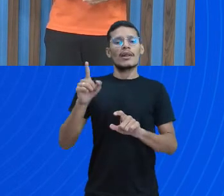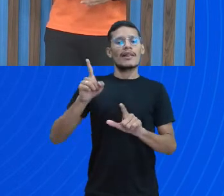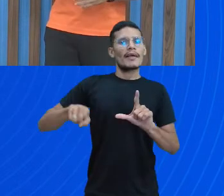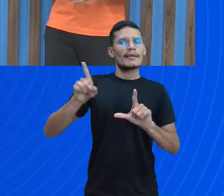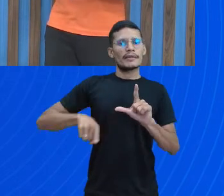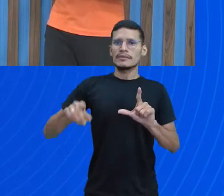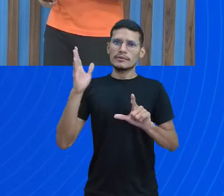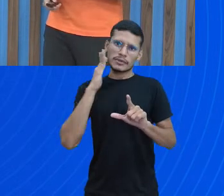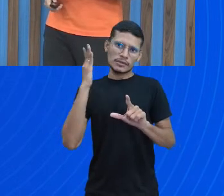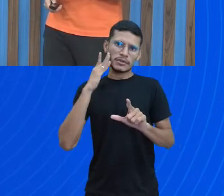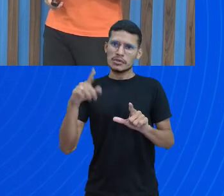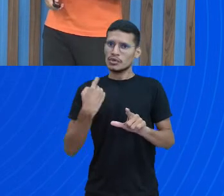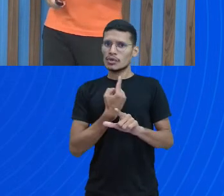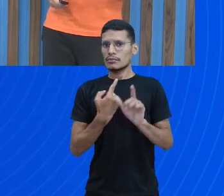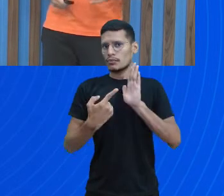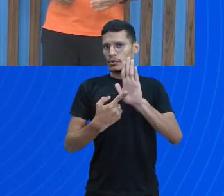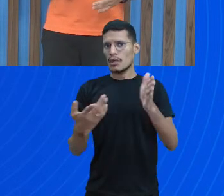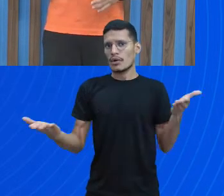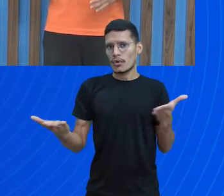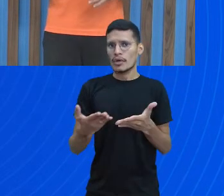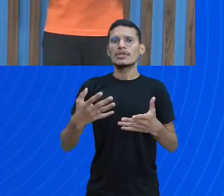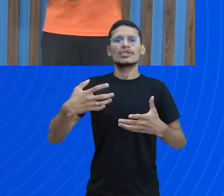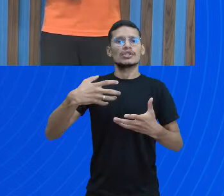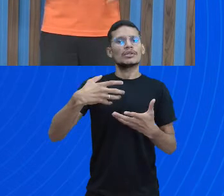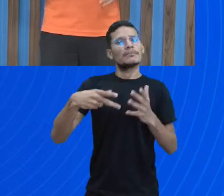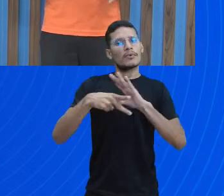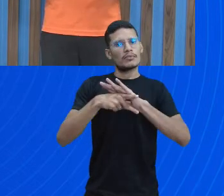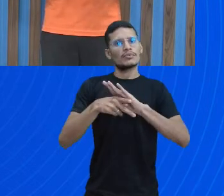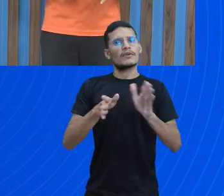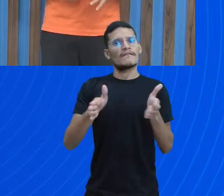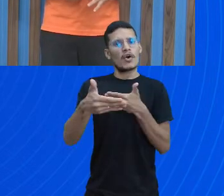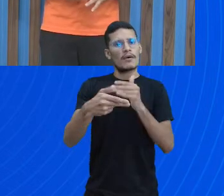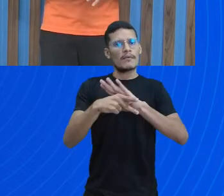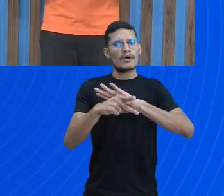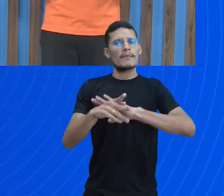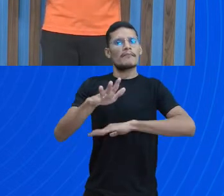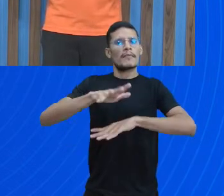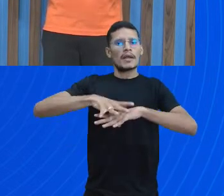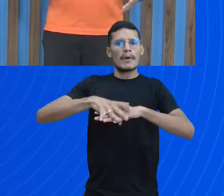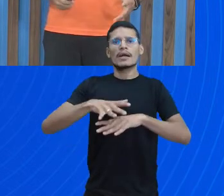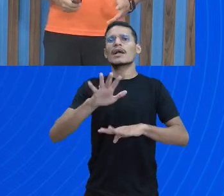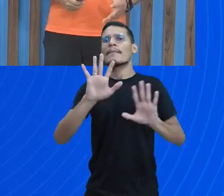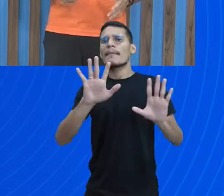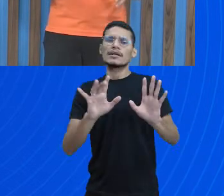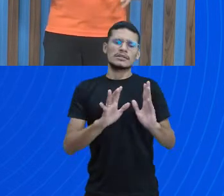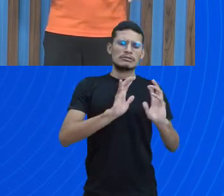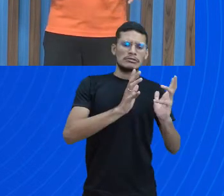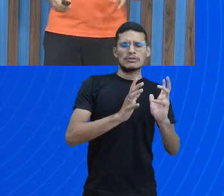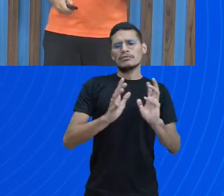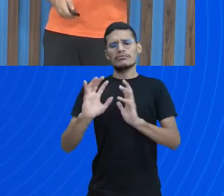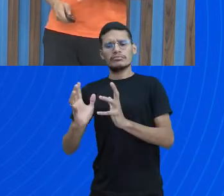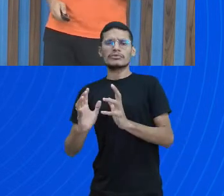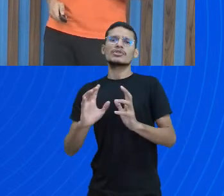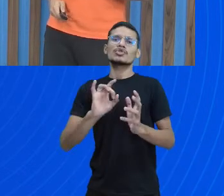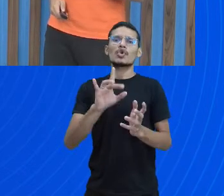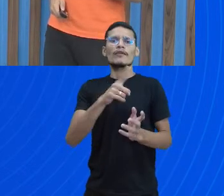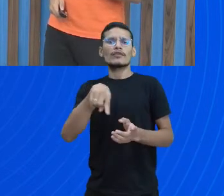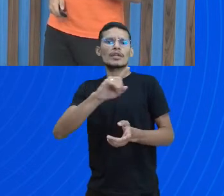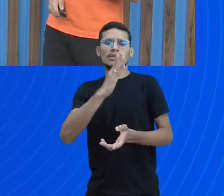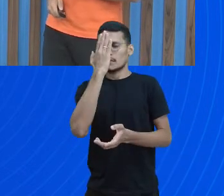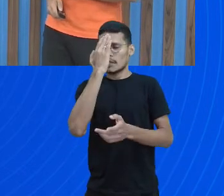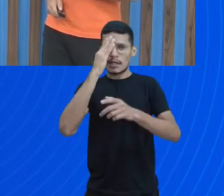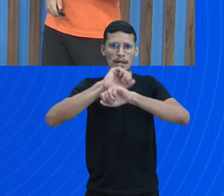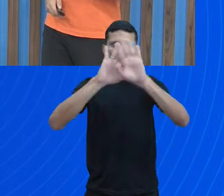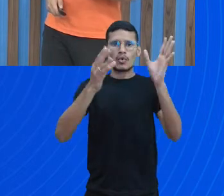trazer mais para o formato aí matemático, já que a ideia lúdica foi só para você entender como é que se dá aí um sistema de